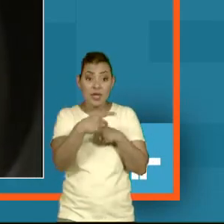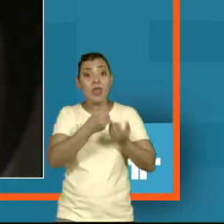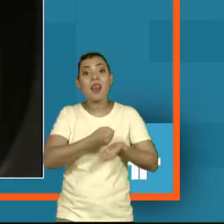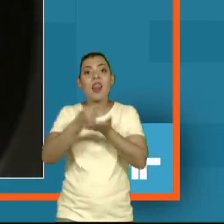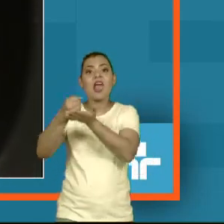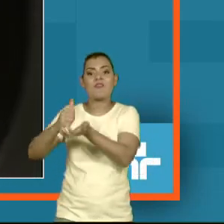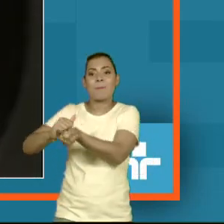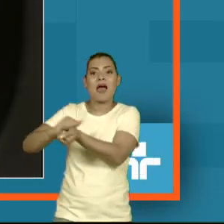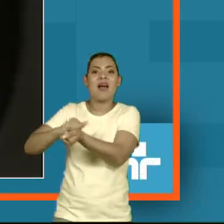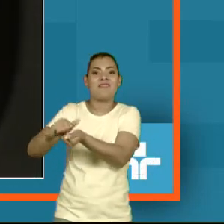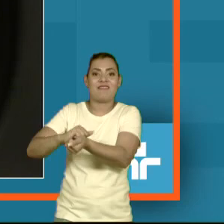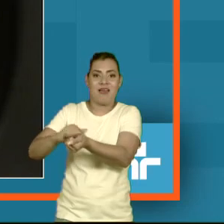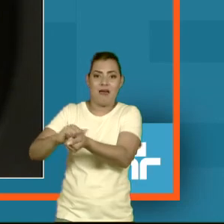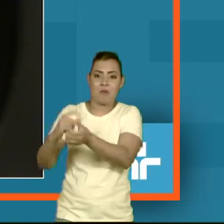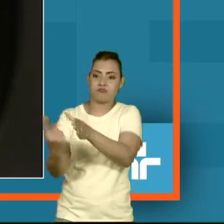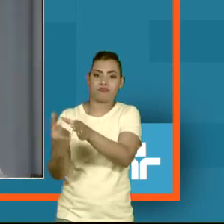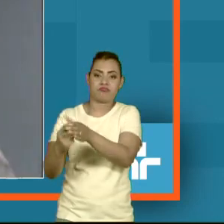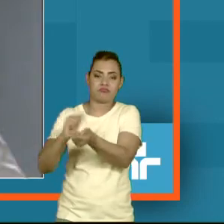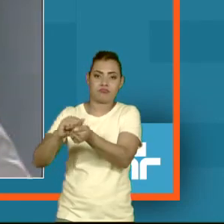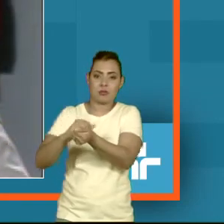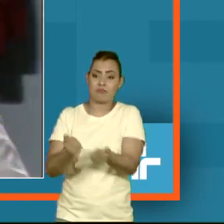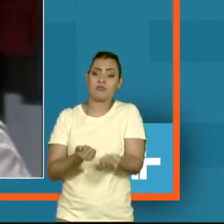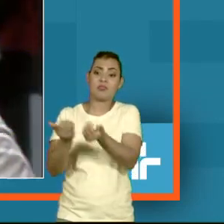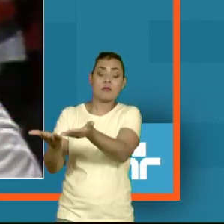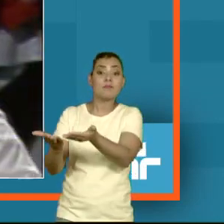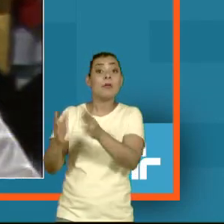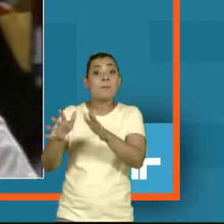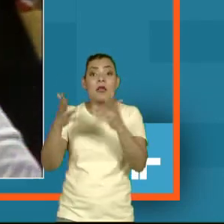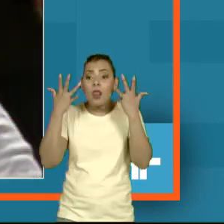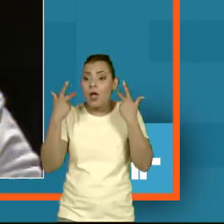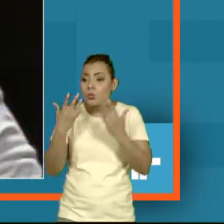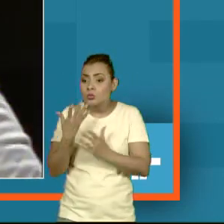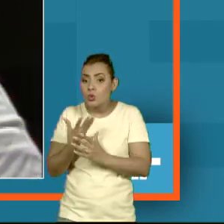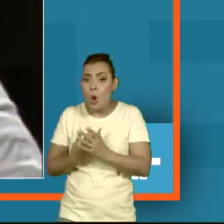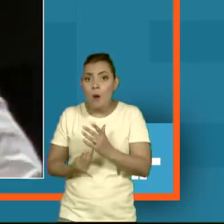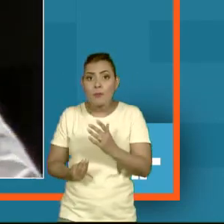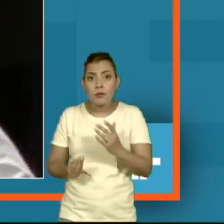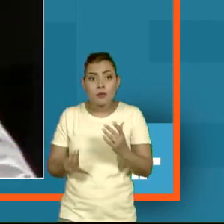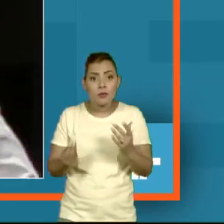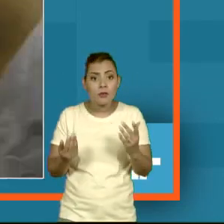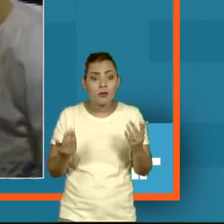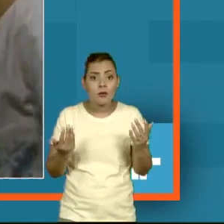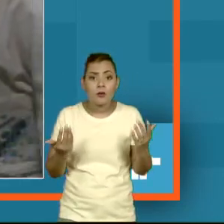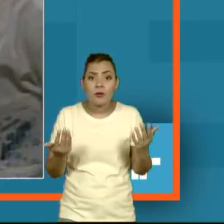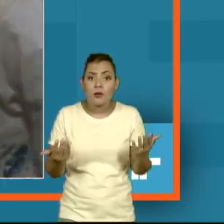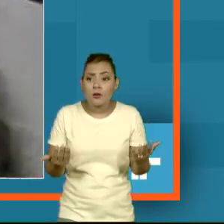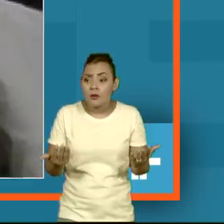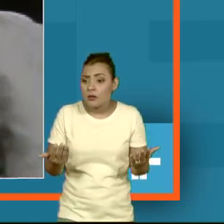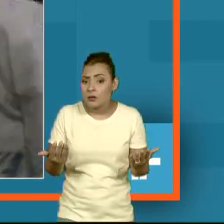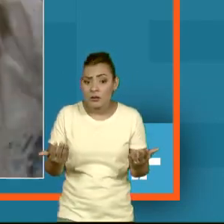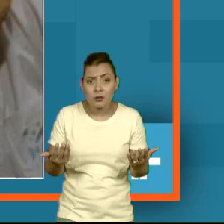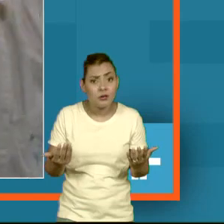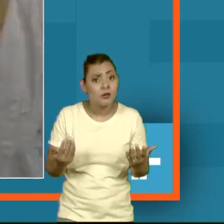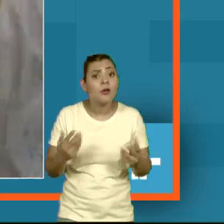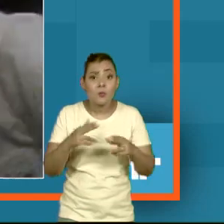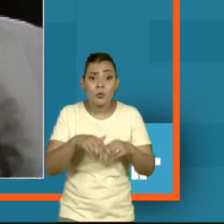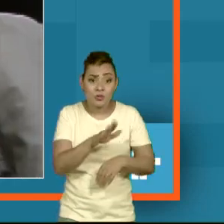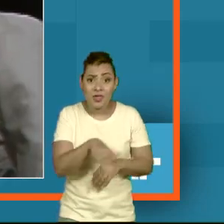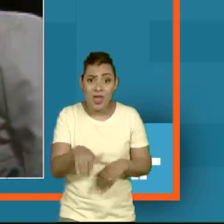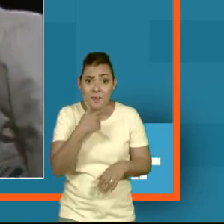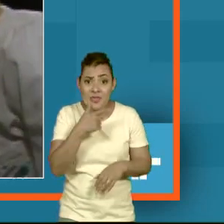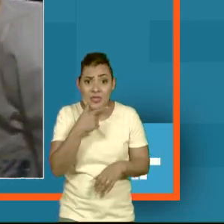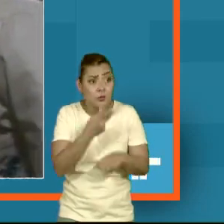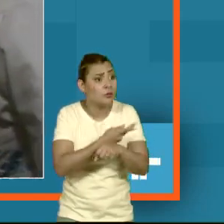para o boneco ser lavado, e esse leãozinho some na lavanderia. E a história é a saga dessa